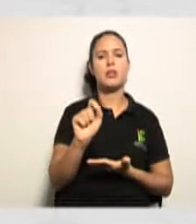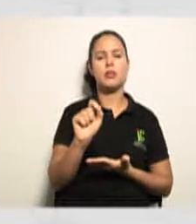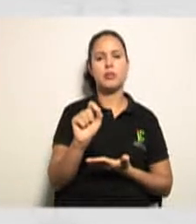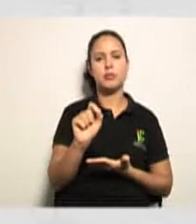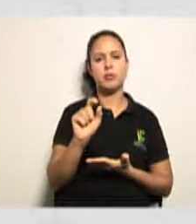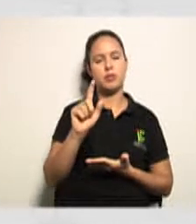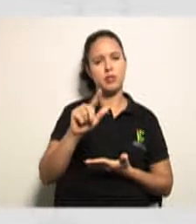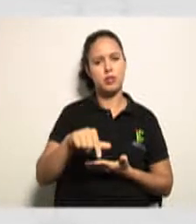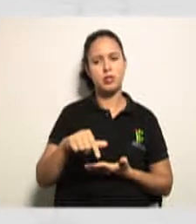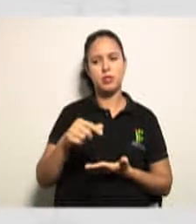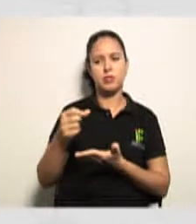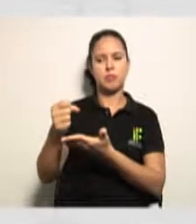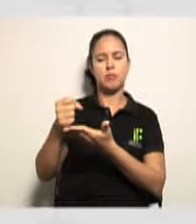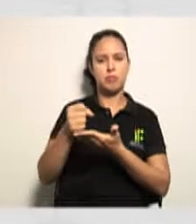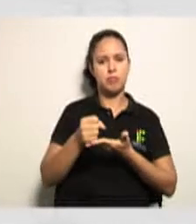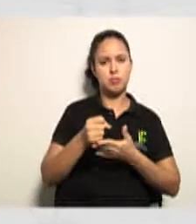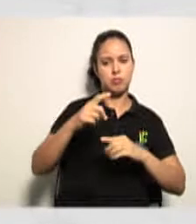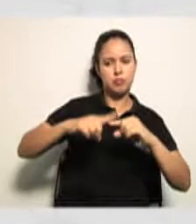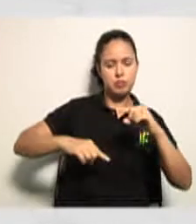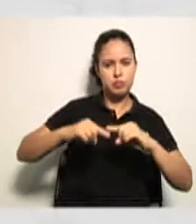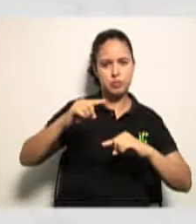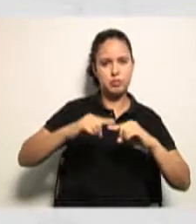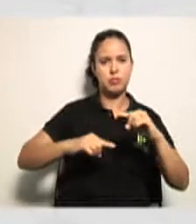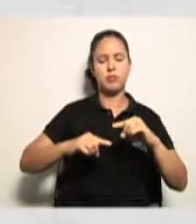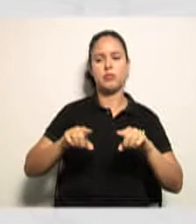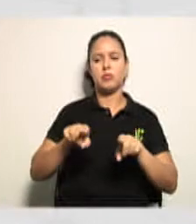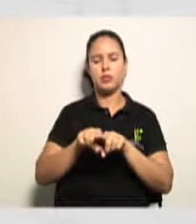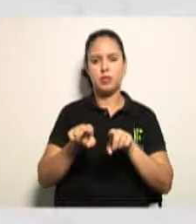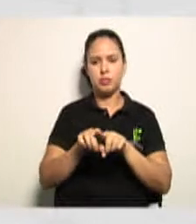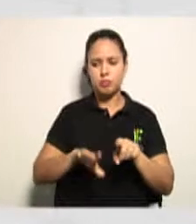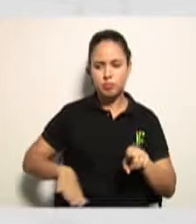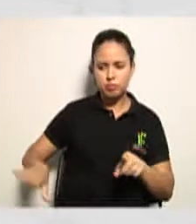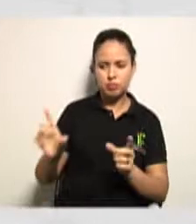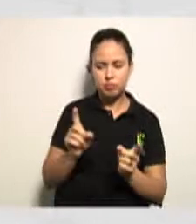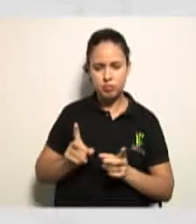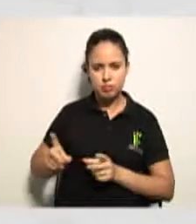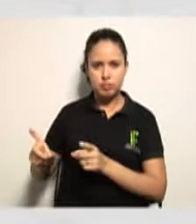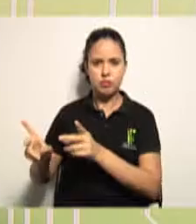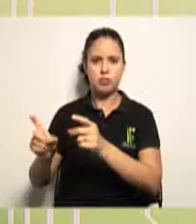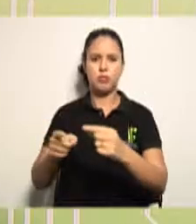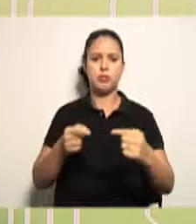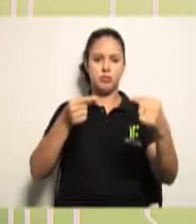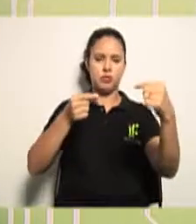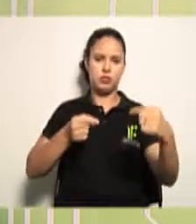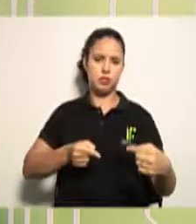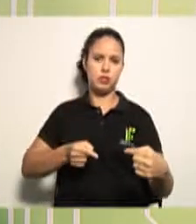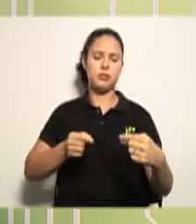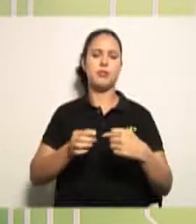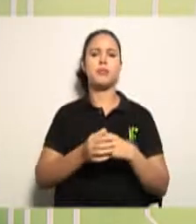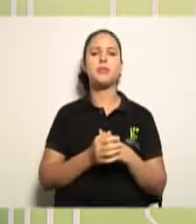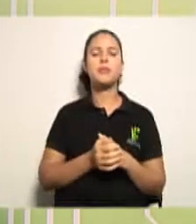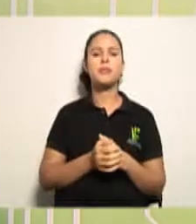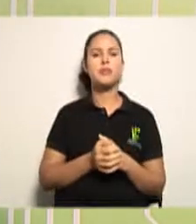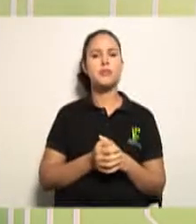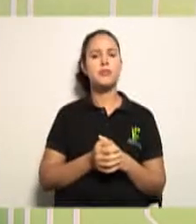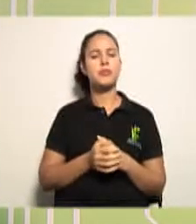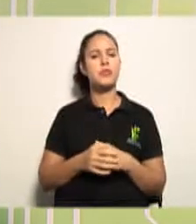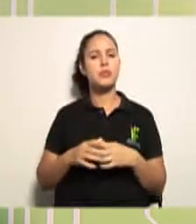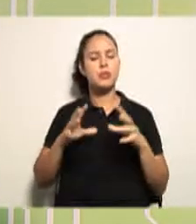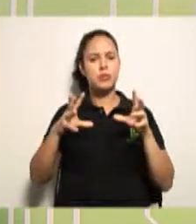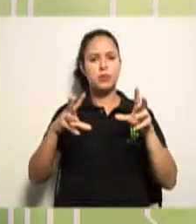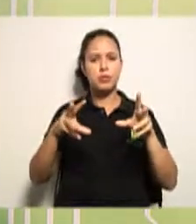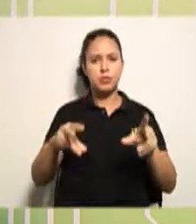são os fornecedores, os clientes, o governo, os concorrentes. Todos esses agentes, eles